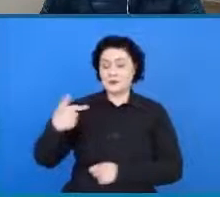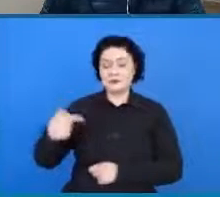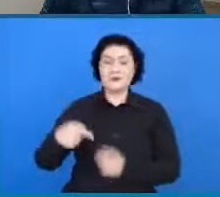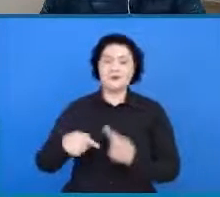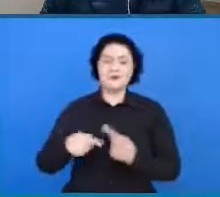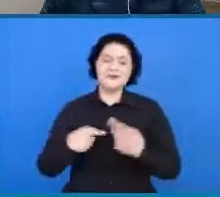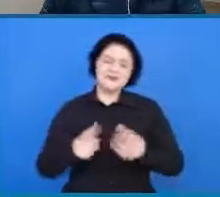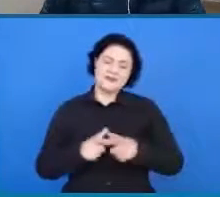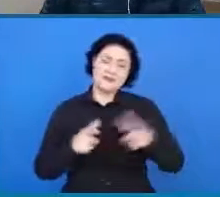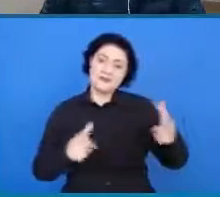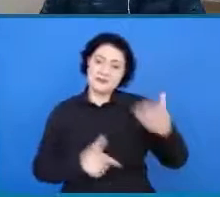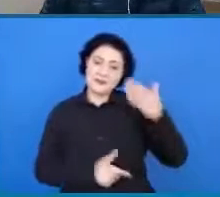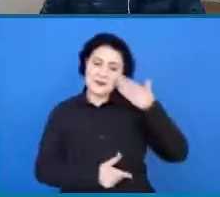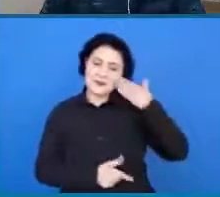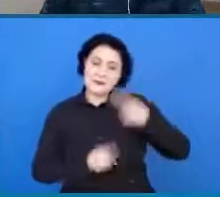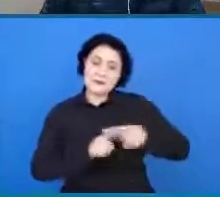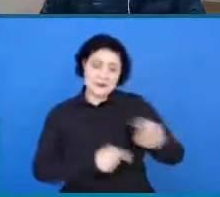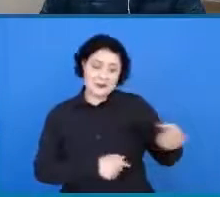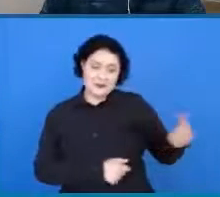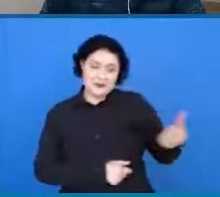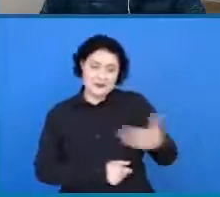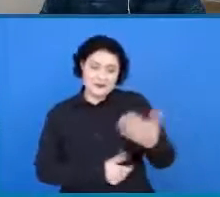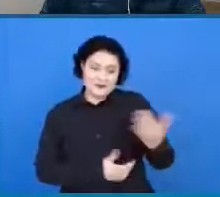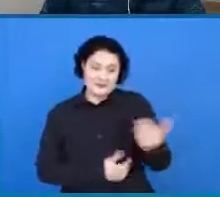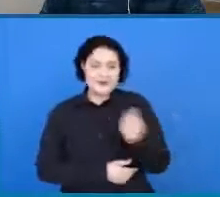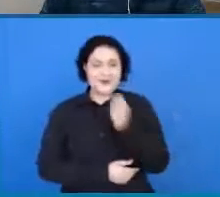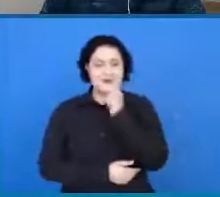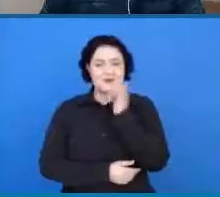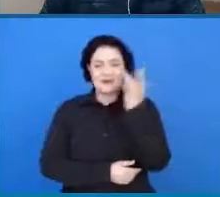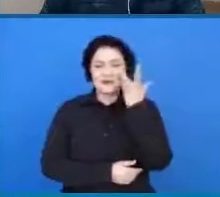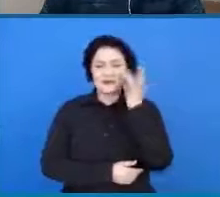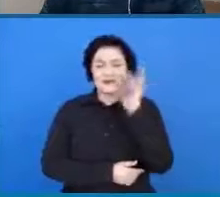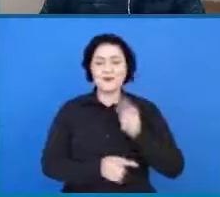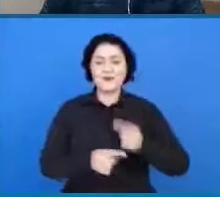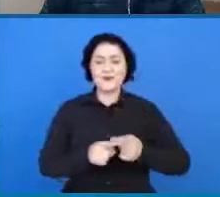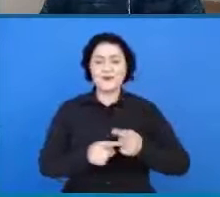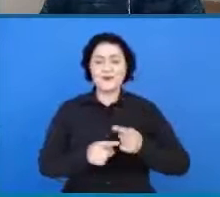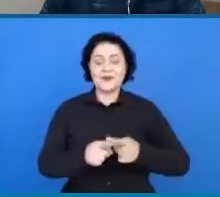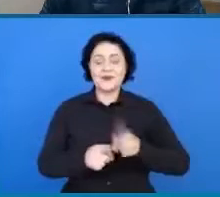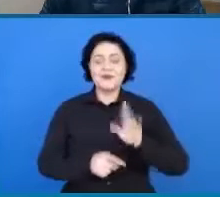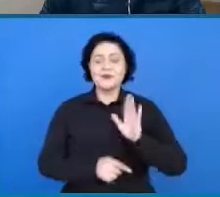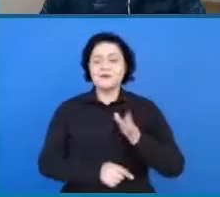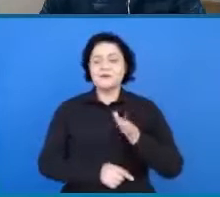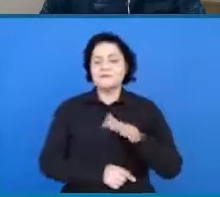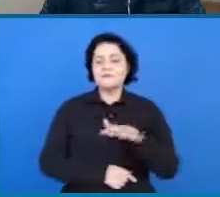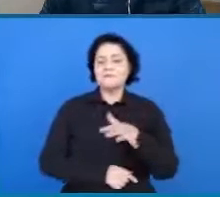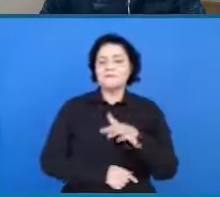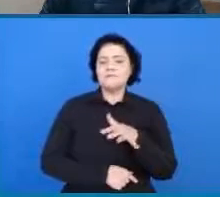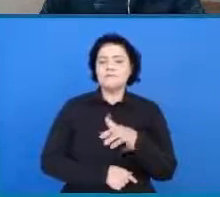estão são mais recentes não sabem mas desde